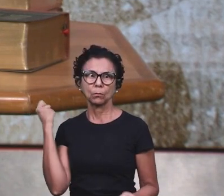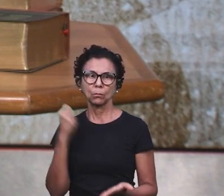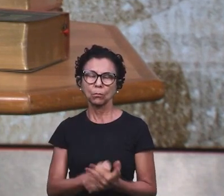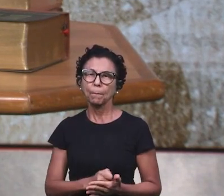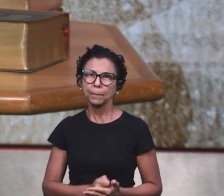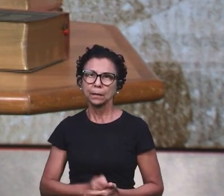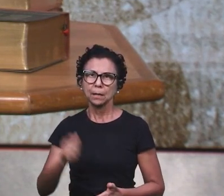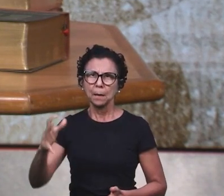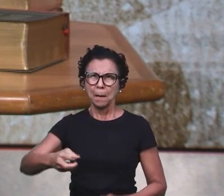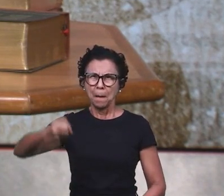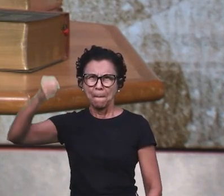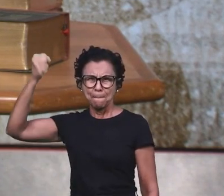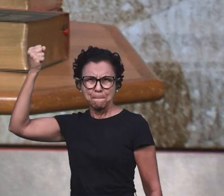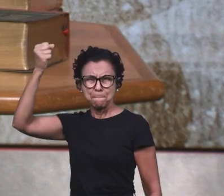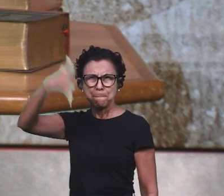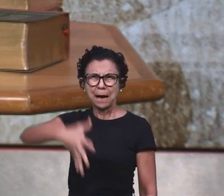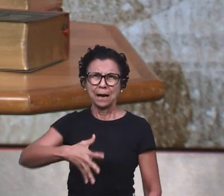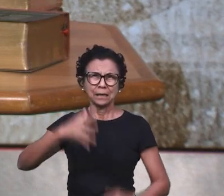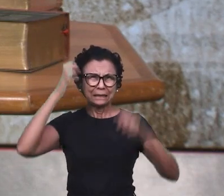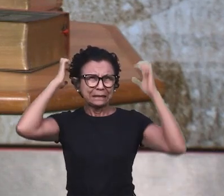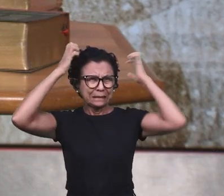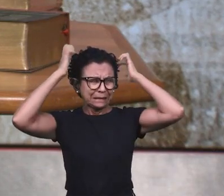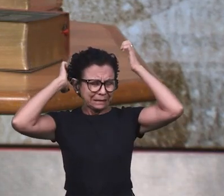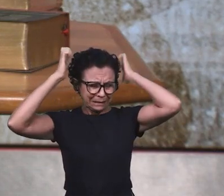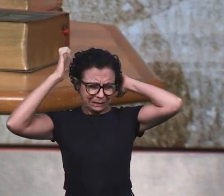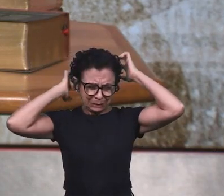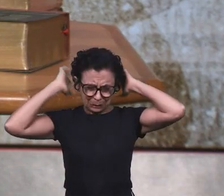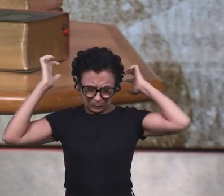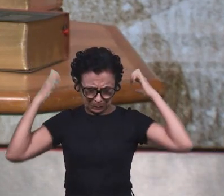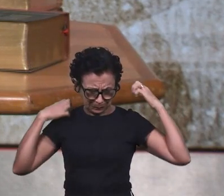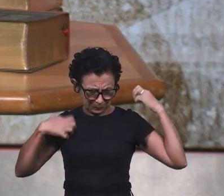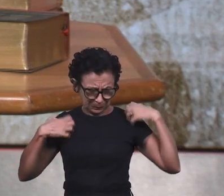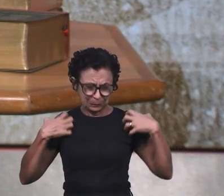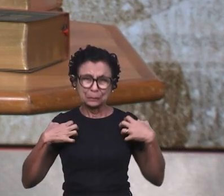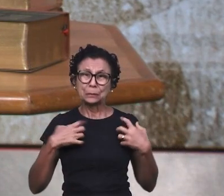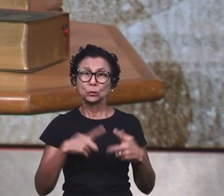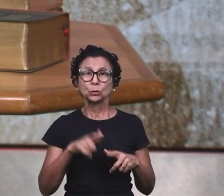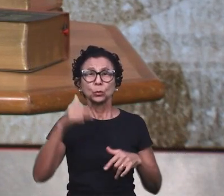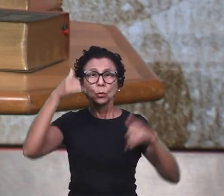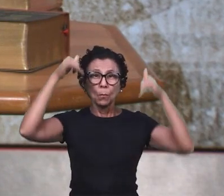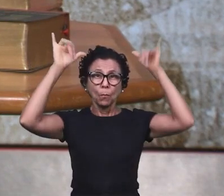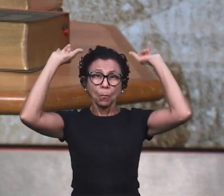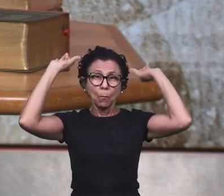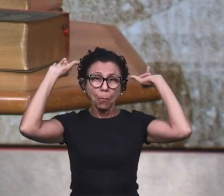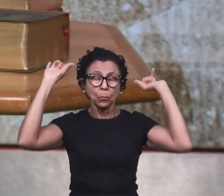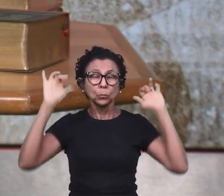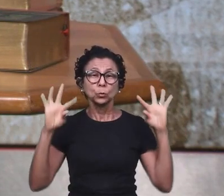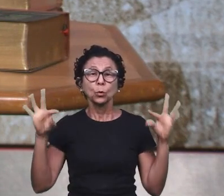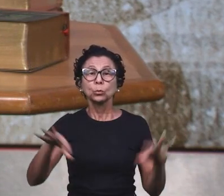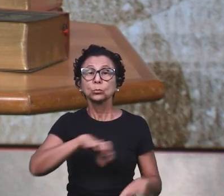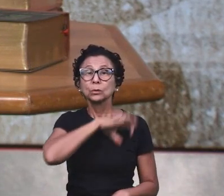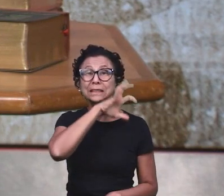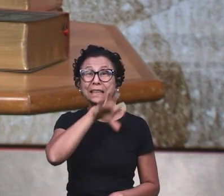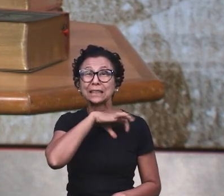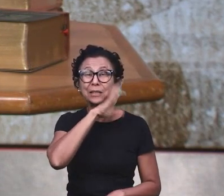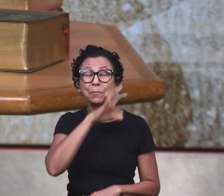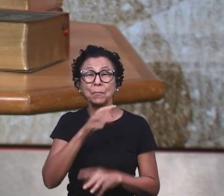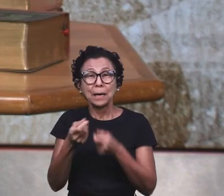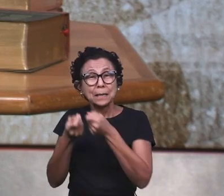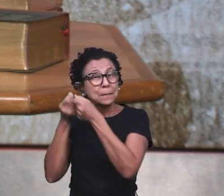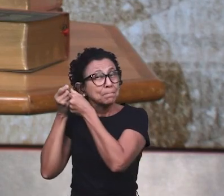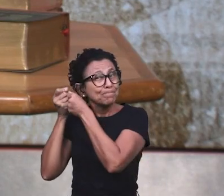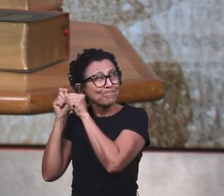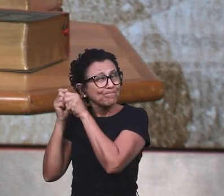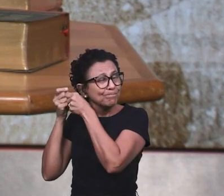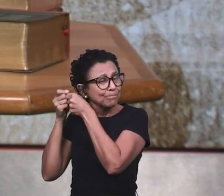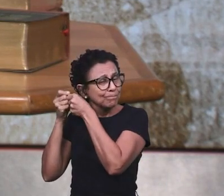havia muitos piolhos nos homens e no gado. Todo o pó da terra se tornou em piolhos em toda a terra do